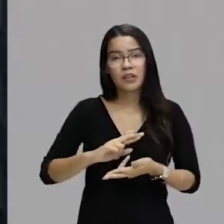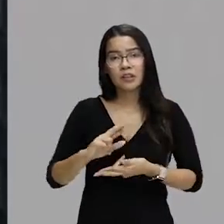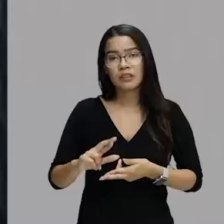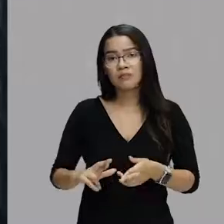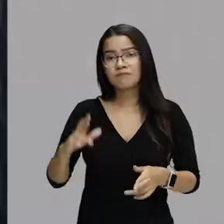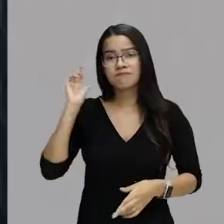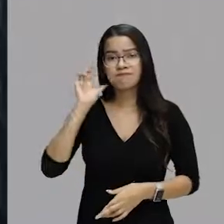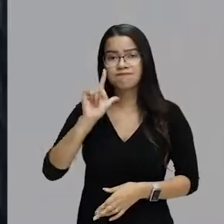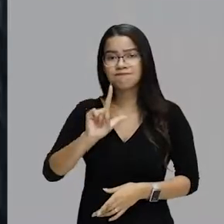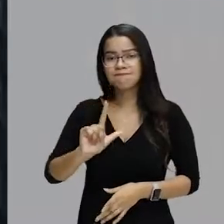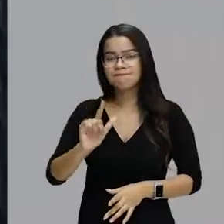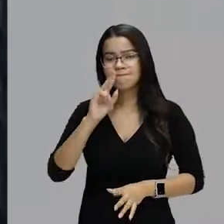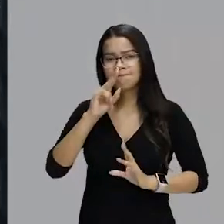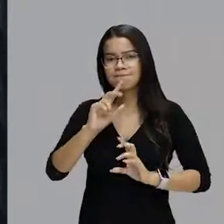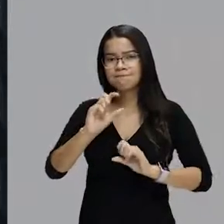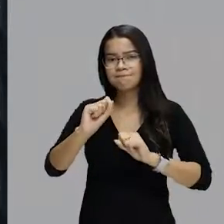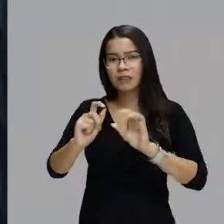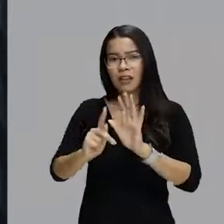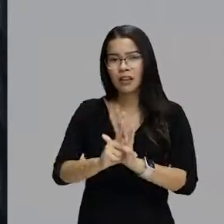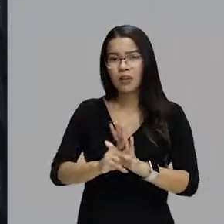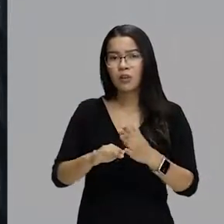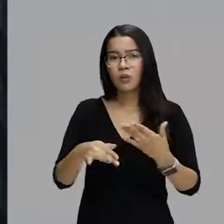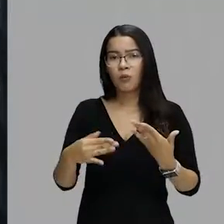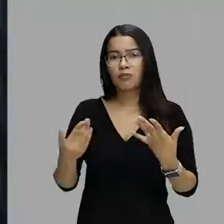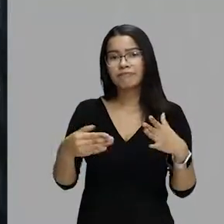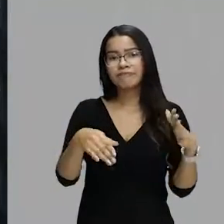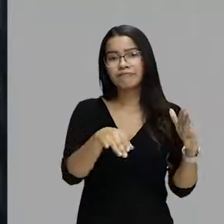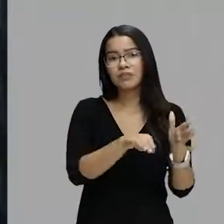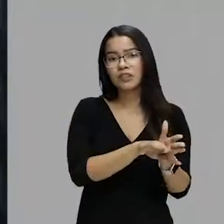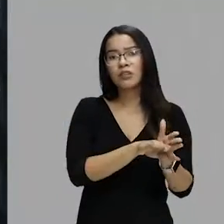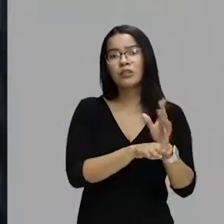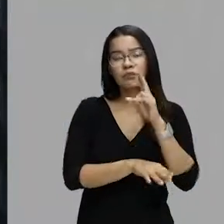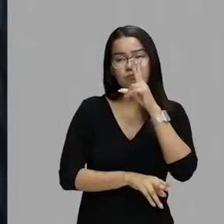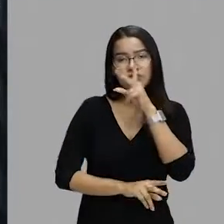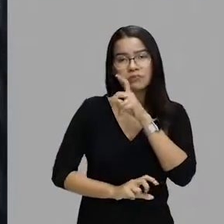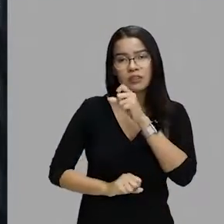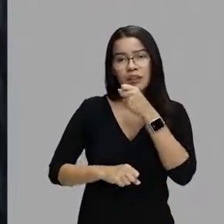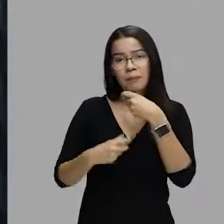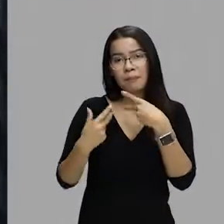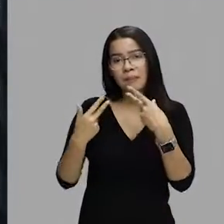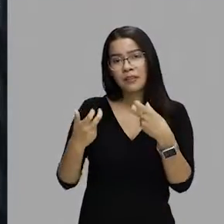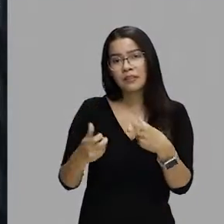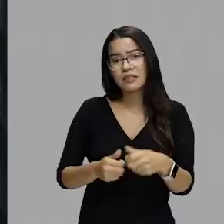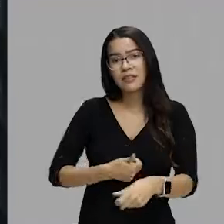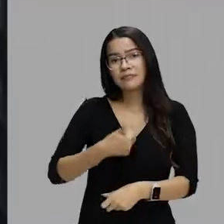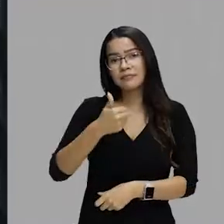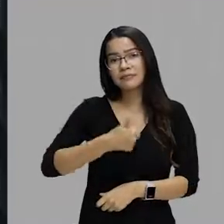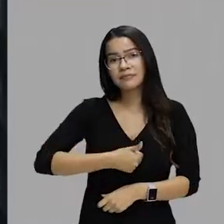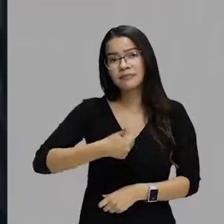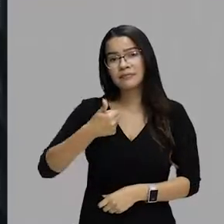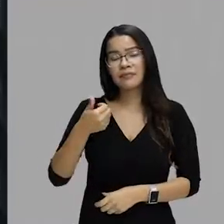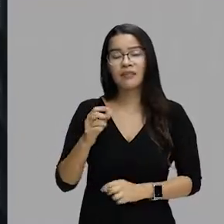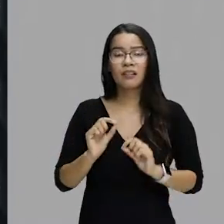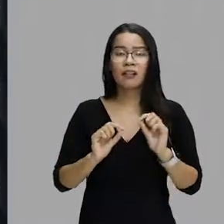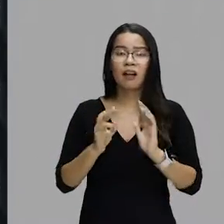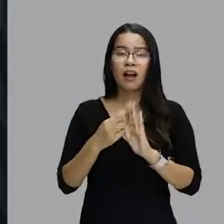o poder. E no momento que eles chegam no poder, observe que as primeiras